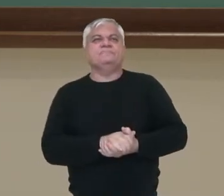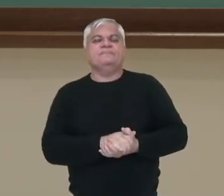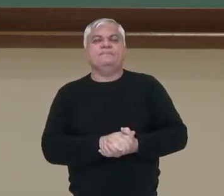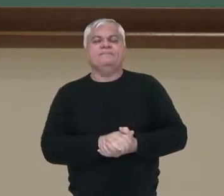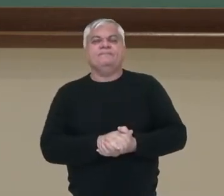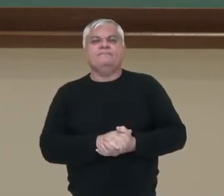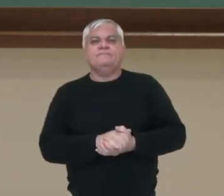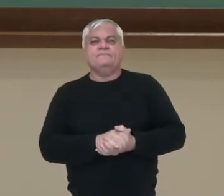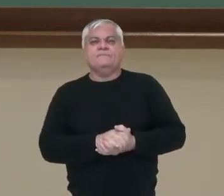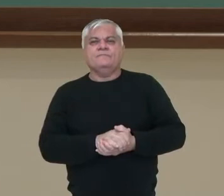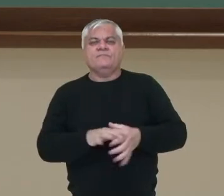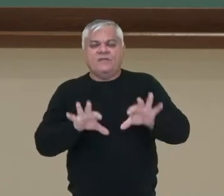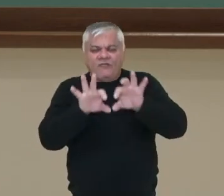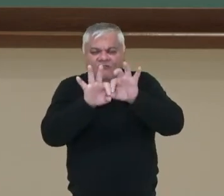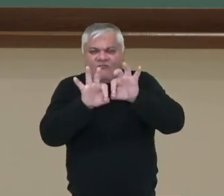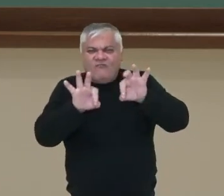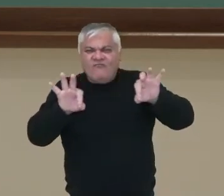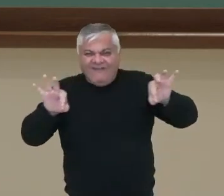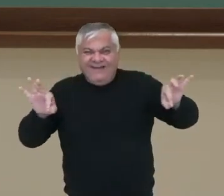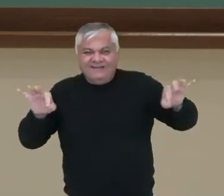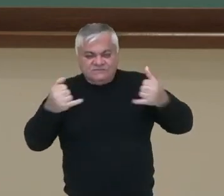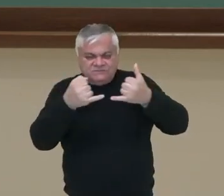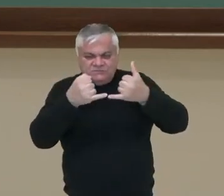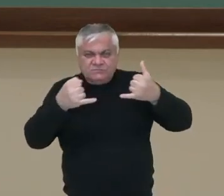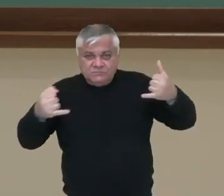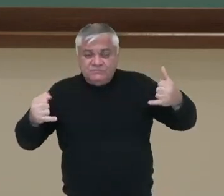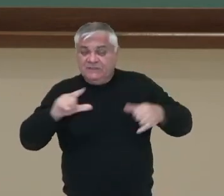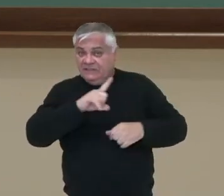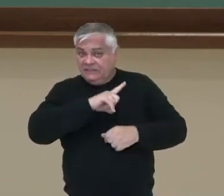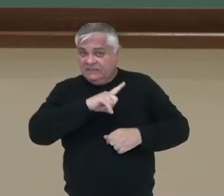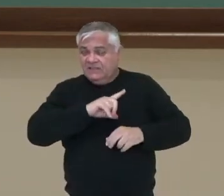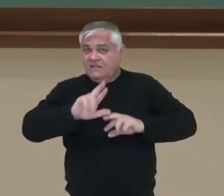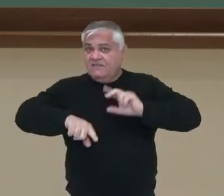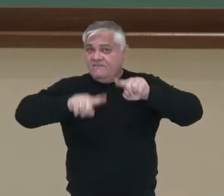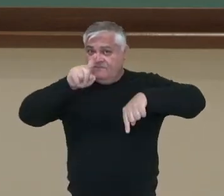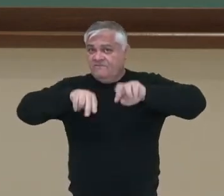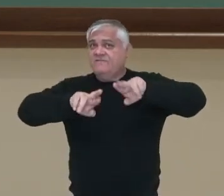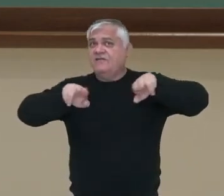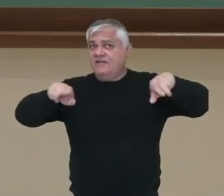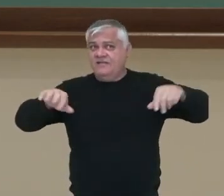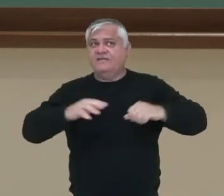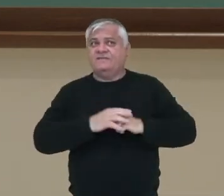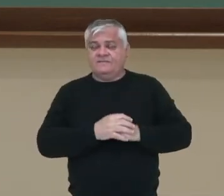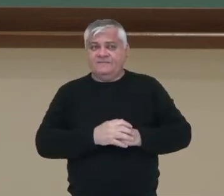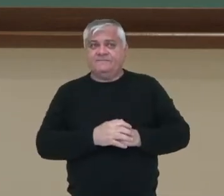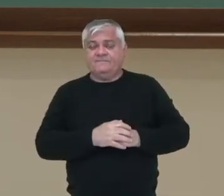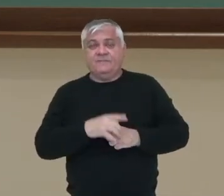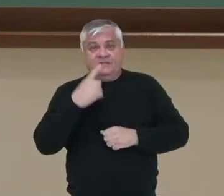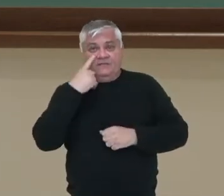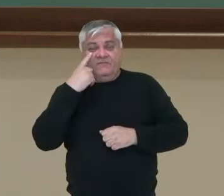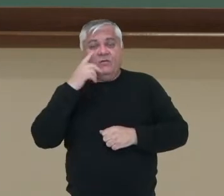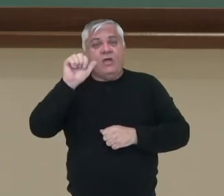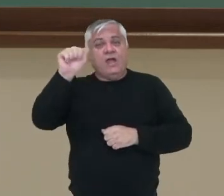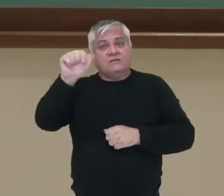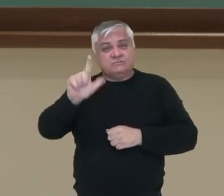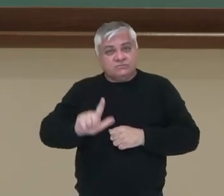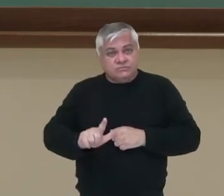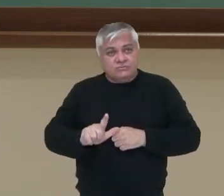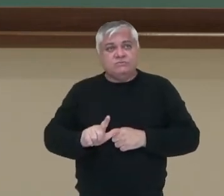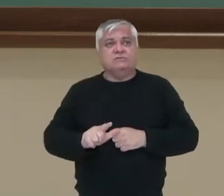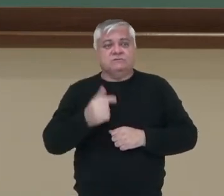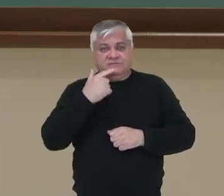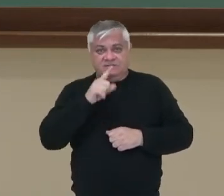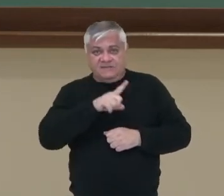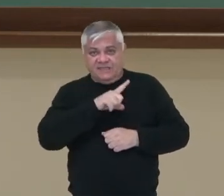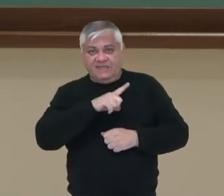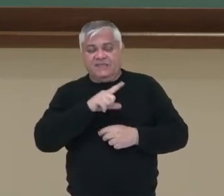E esses vasos sanguíneos, tem diferença entre esses vasos? Tem diferença sim. Então você viu ali na imagem do coração que eu te mostrei, que nós